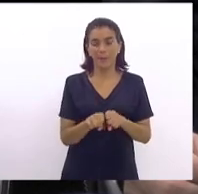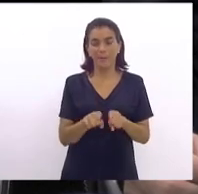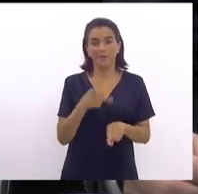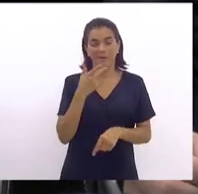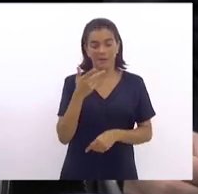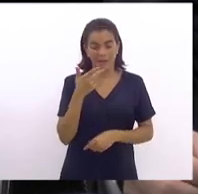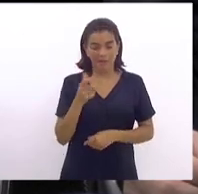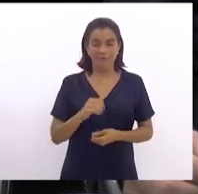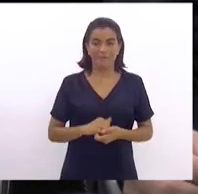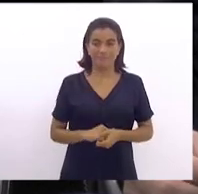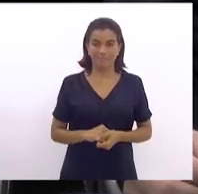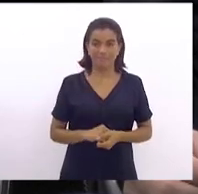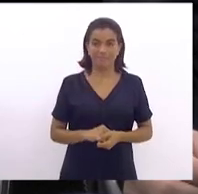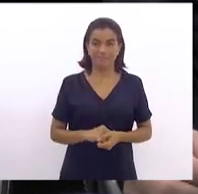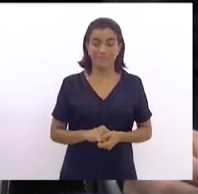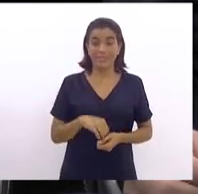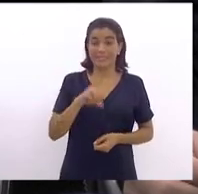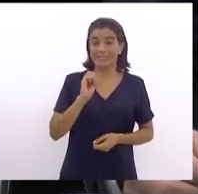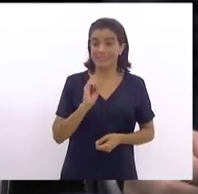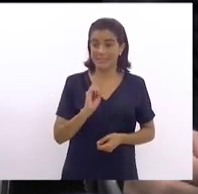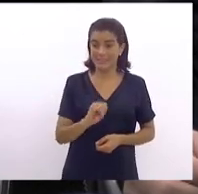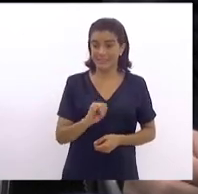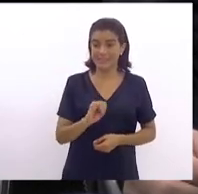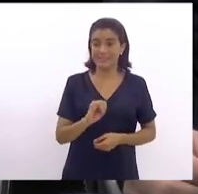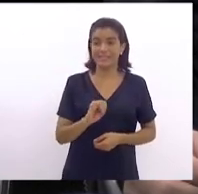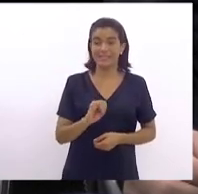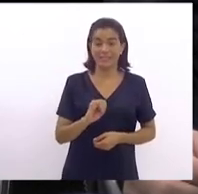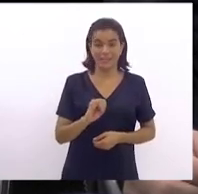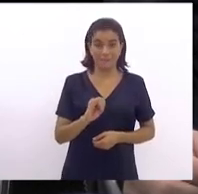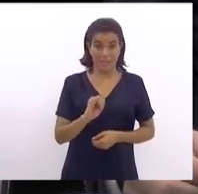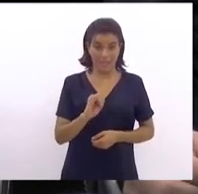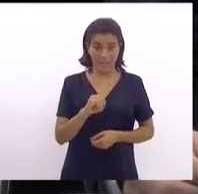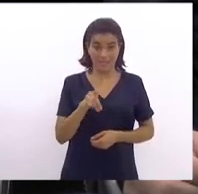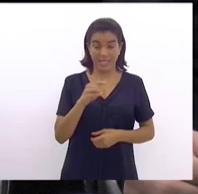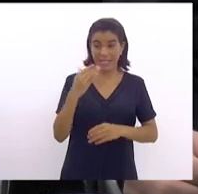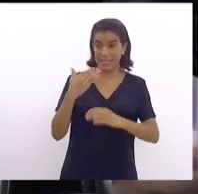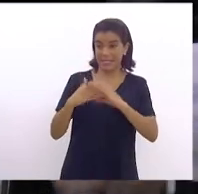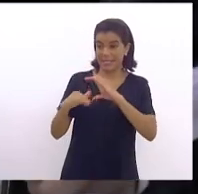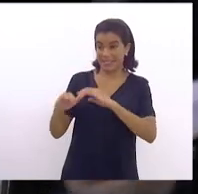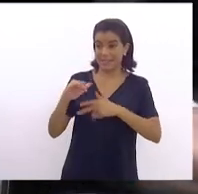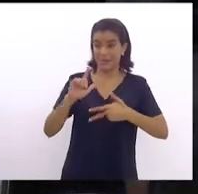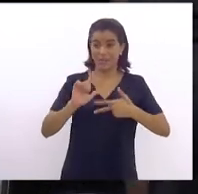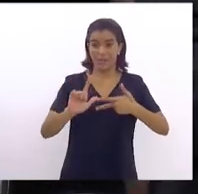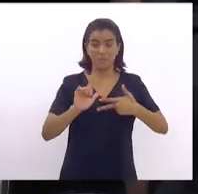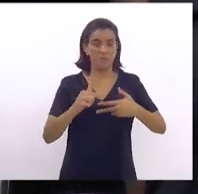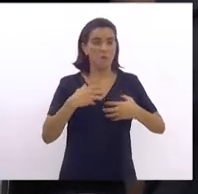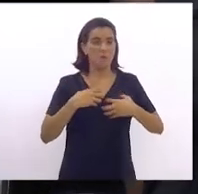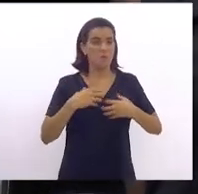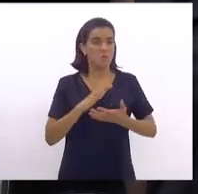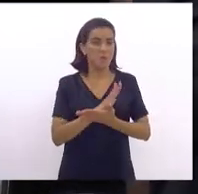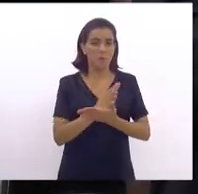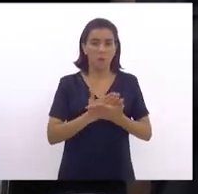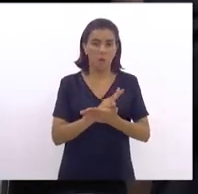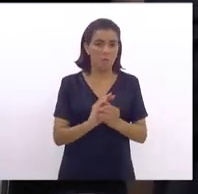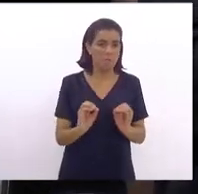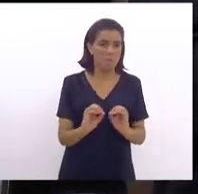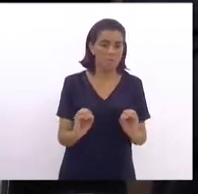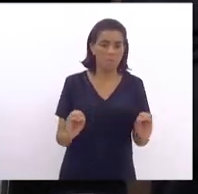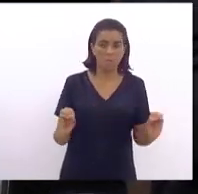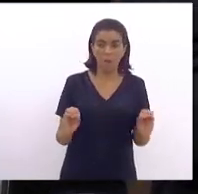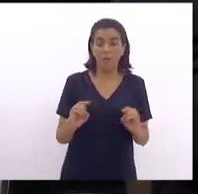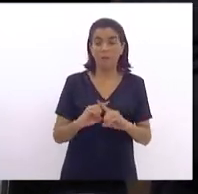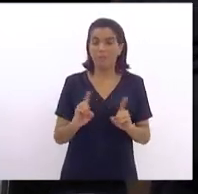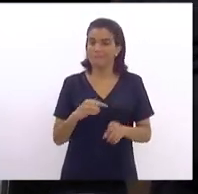doutor Serginho, se for para ser indicação legislativa, eu não me incomodo, não é? Mas a